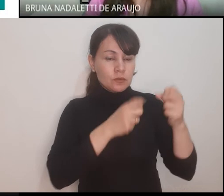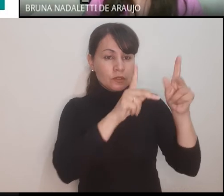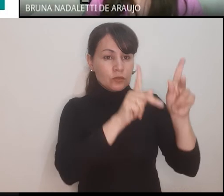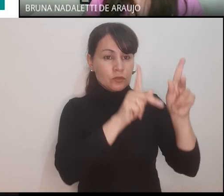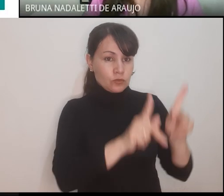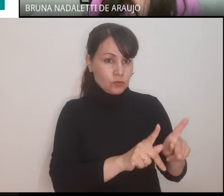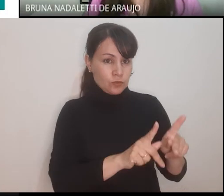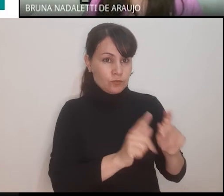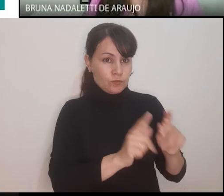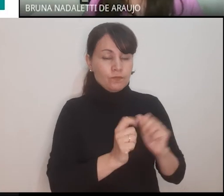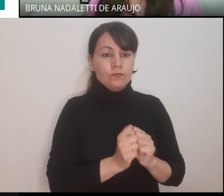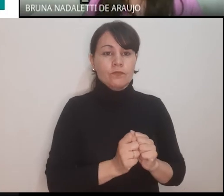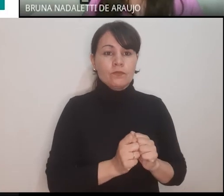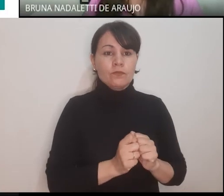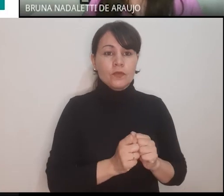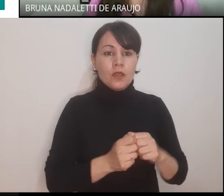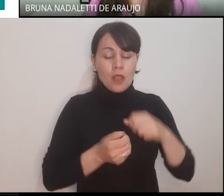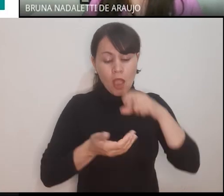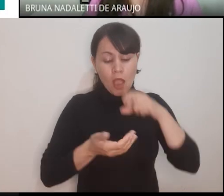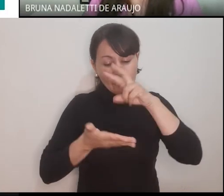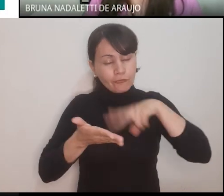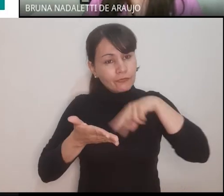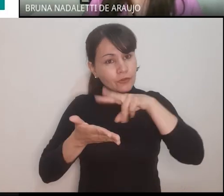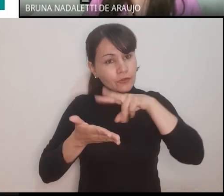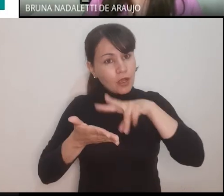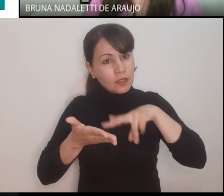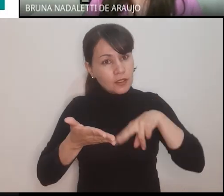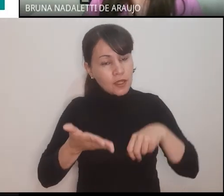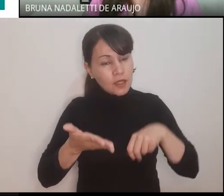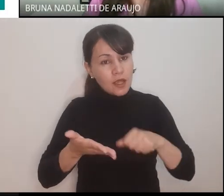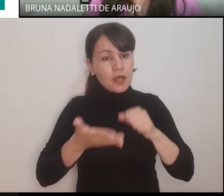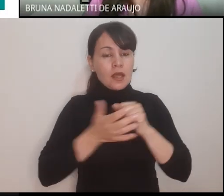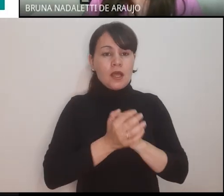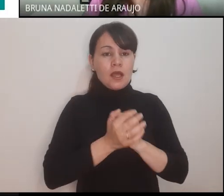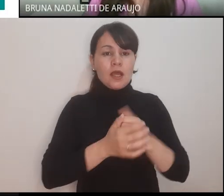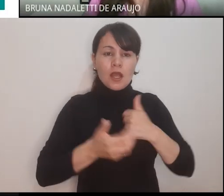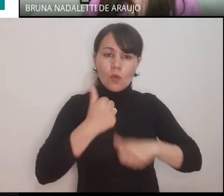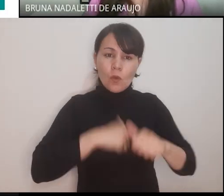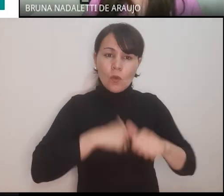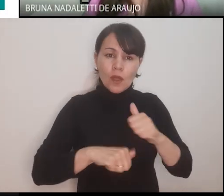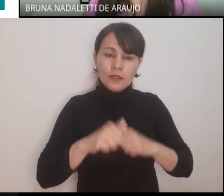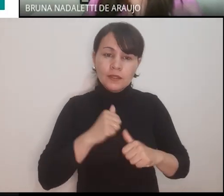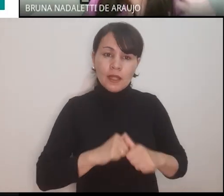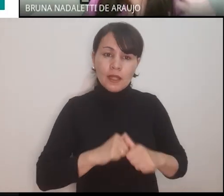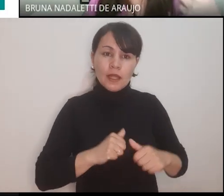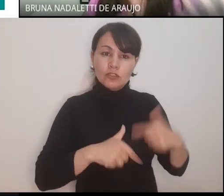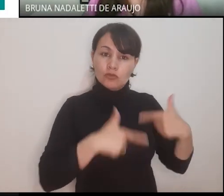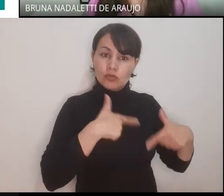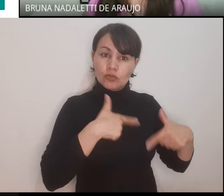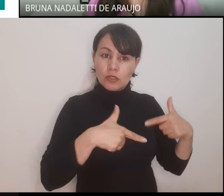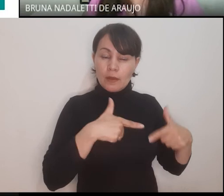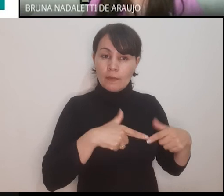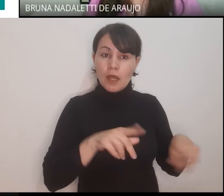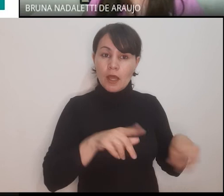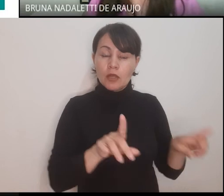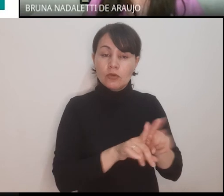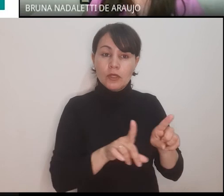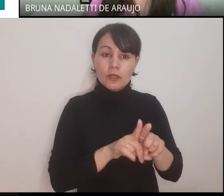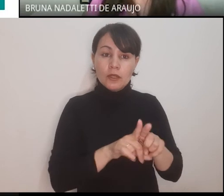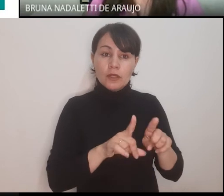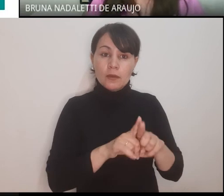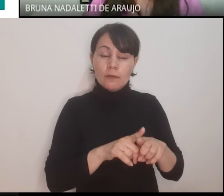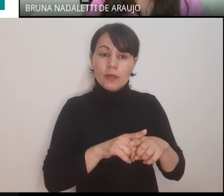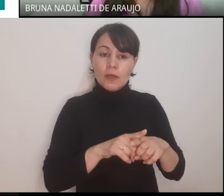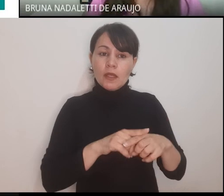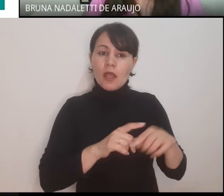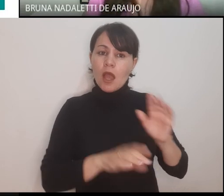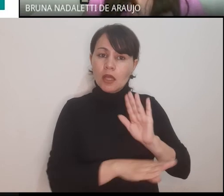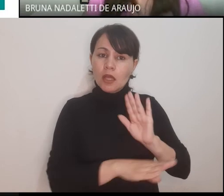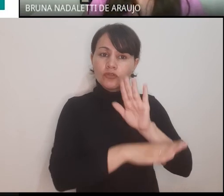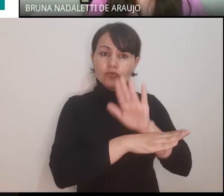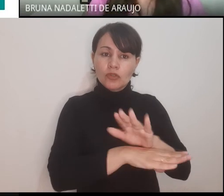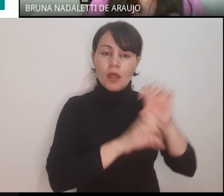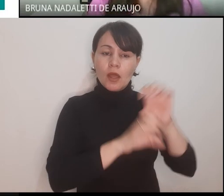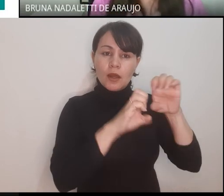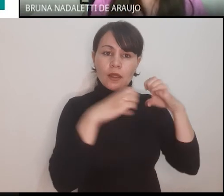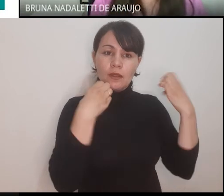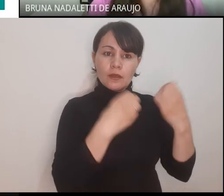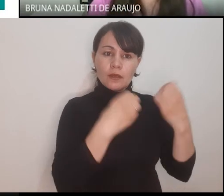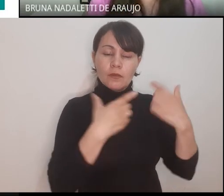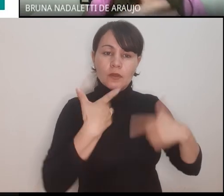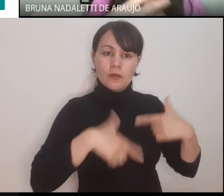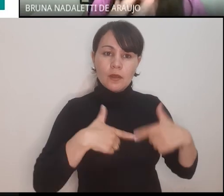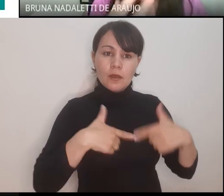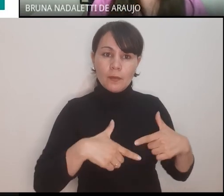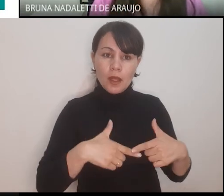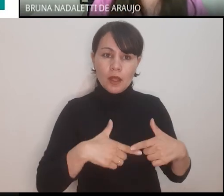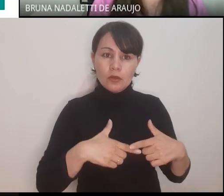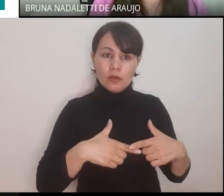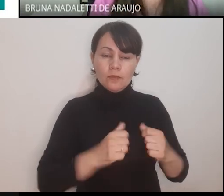paciente, avaliar a qualidade da assistência prestada e também orientar a equipe de trabalho. Nesta